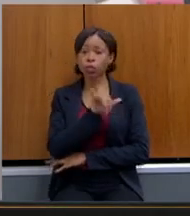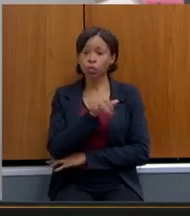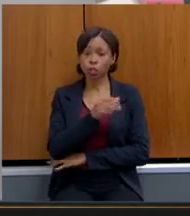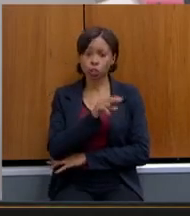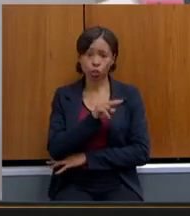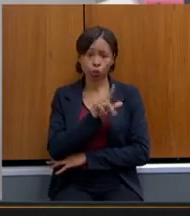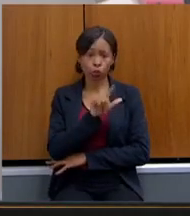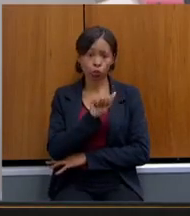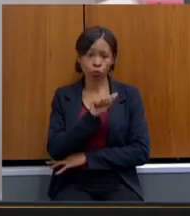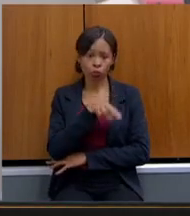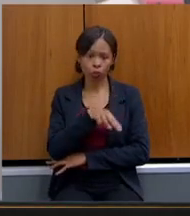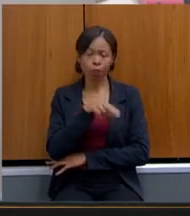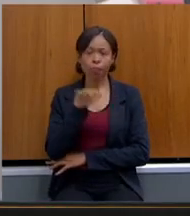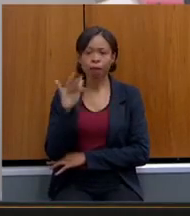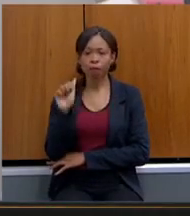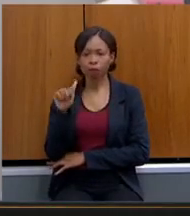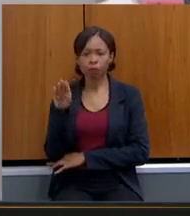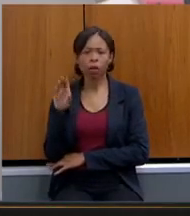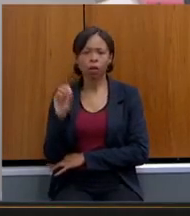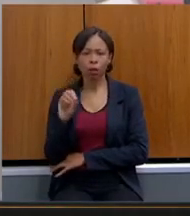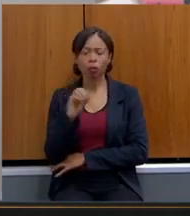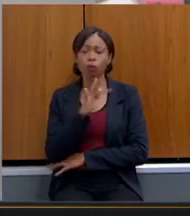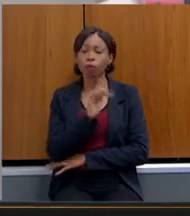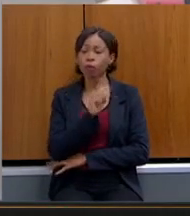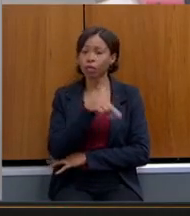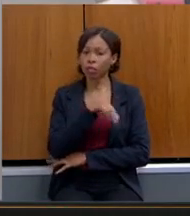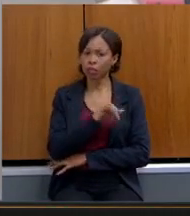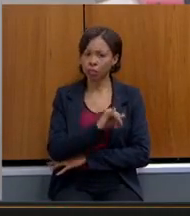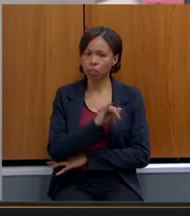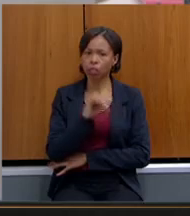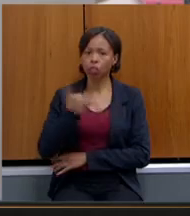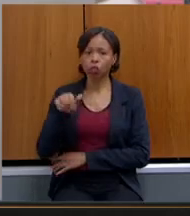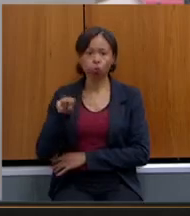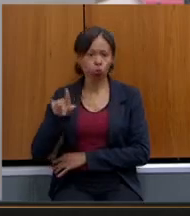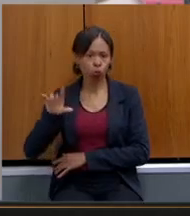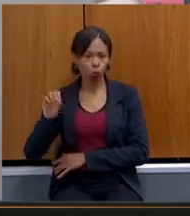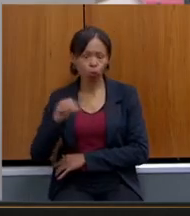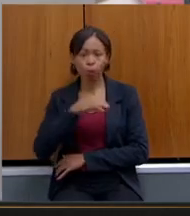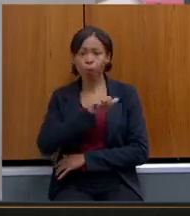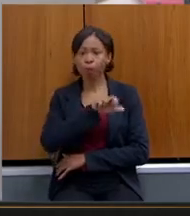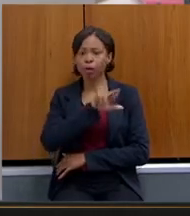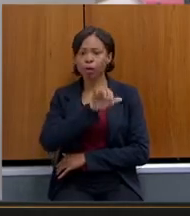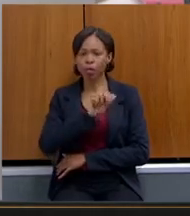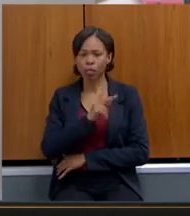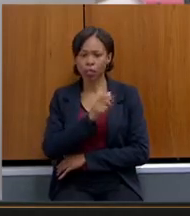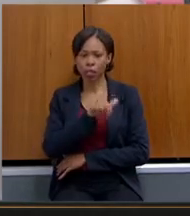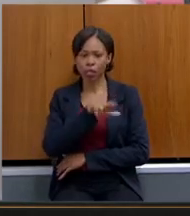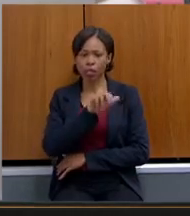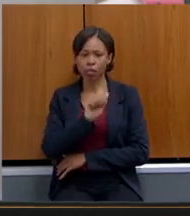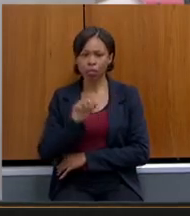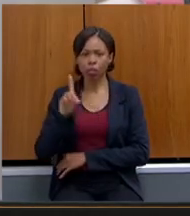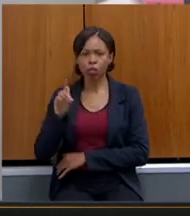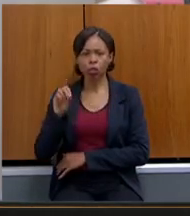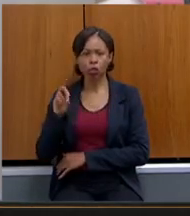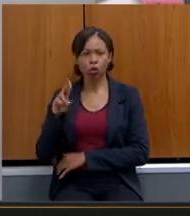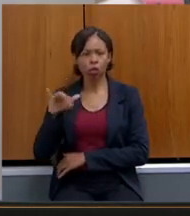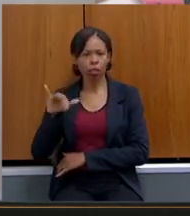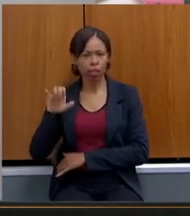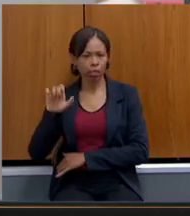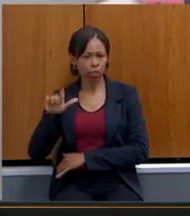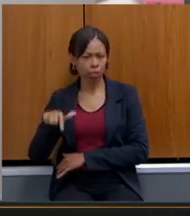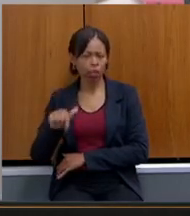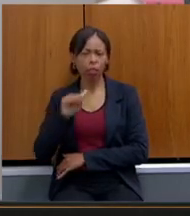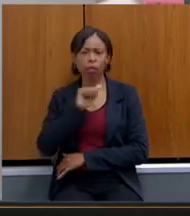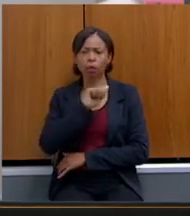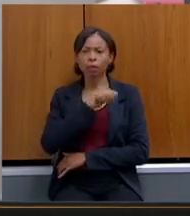Ellen Fábio José frani Dias Júlio César Rodrigues Maria Helena Alves dorcelina de Souza